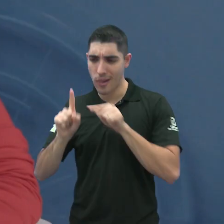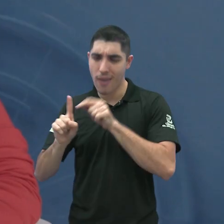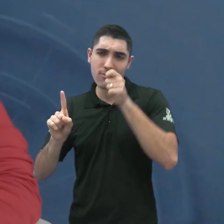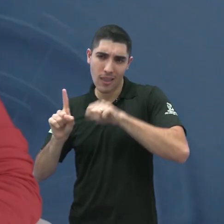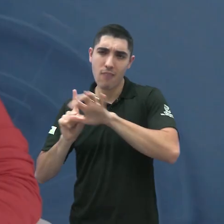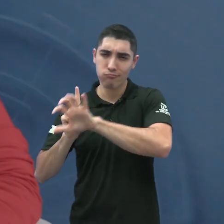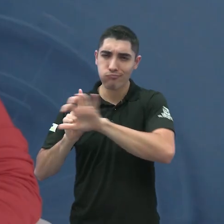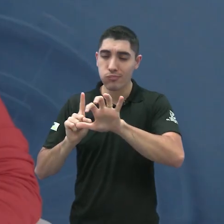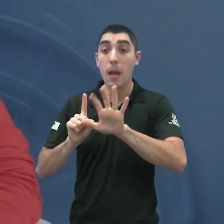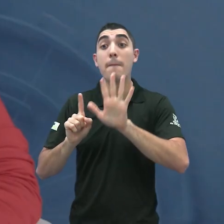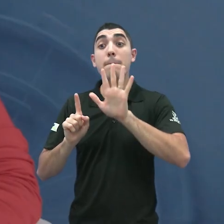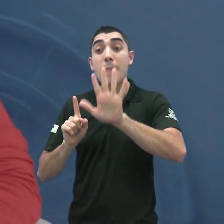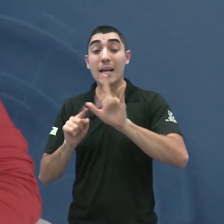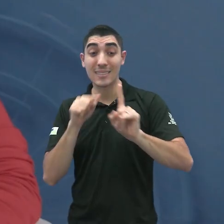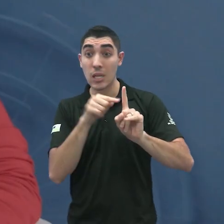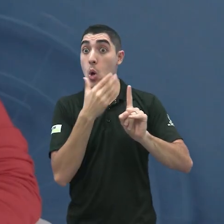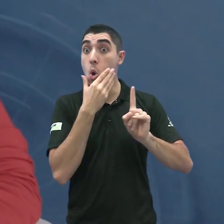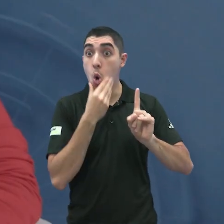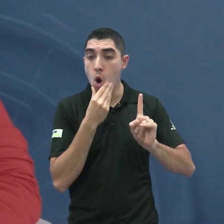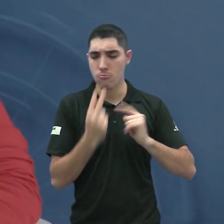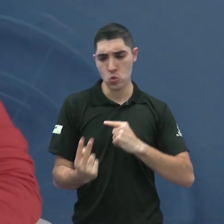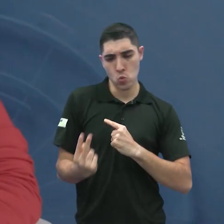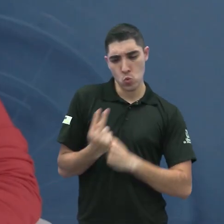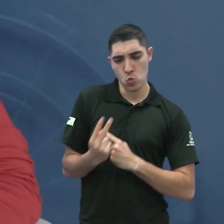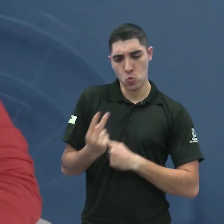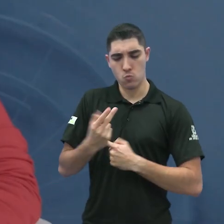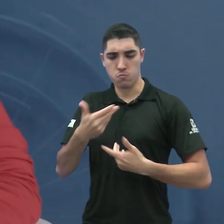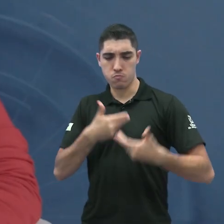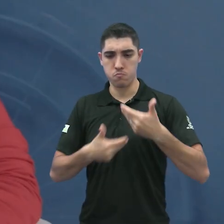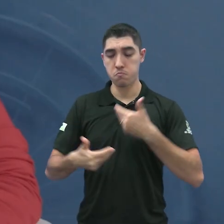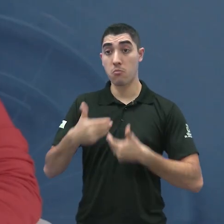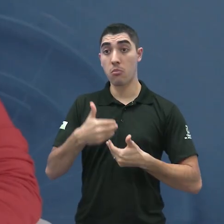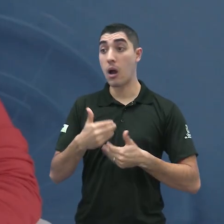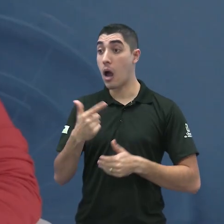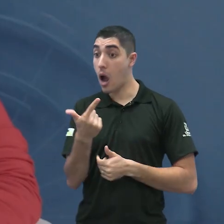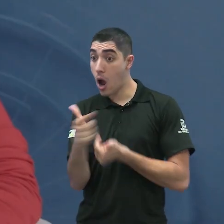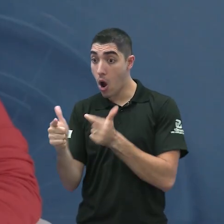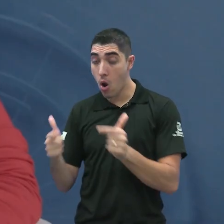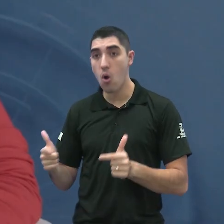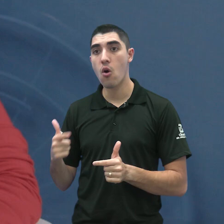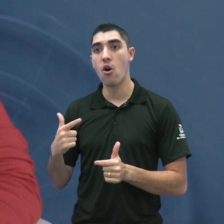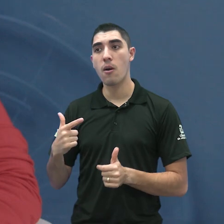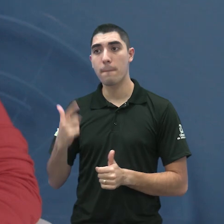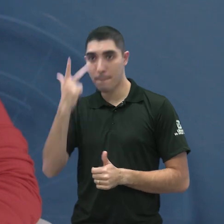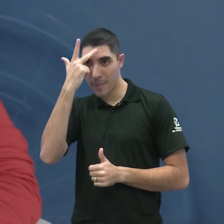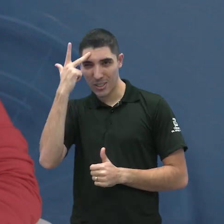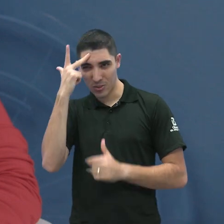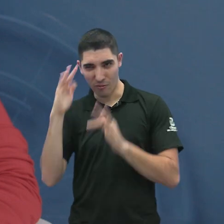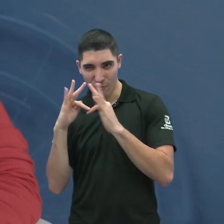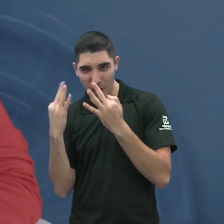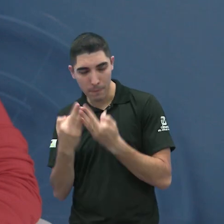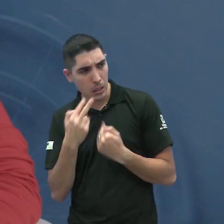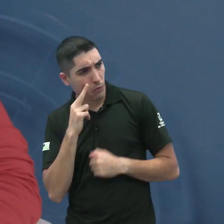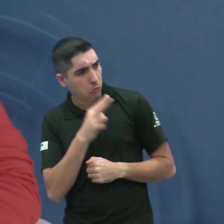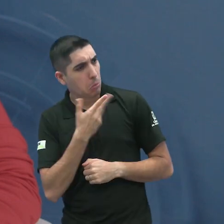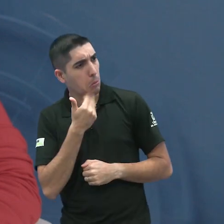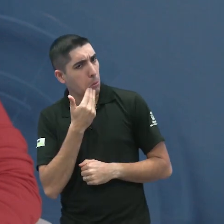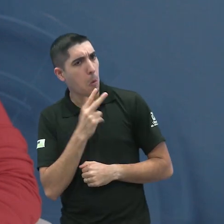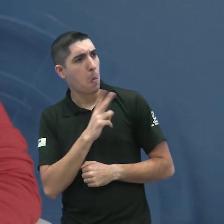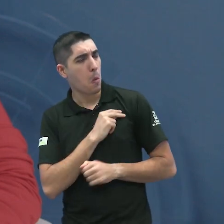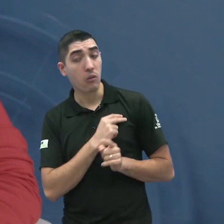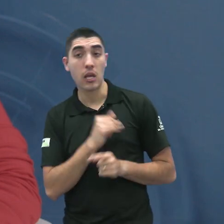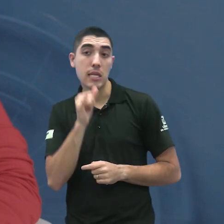Claro, a mulher também, mas quando o homem se cuida, ele acaba sendo um exemplo também, né, para as